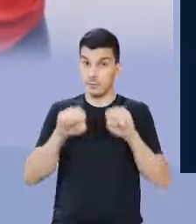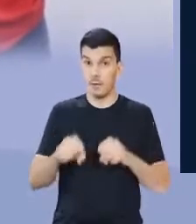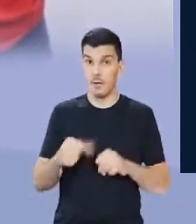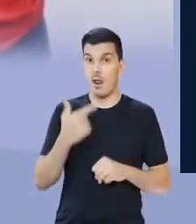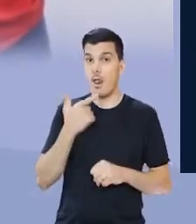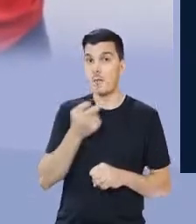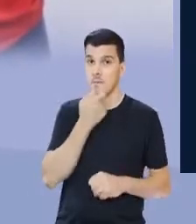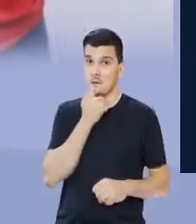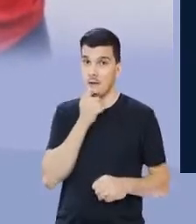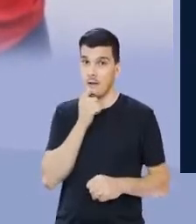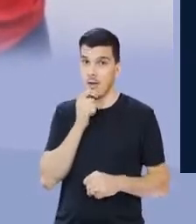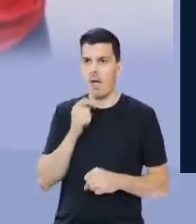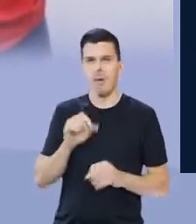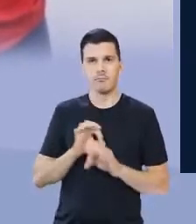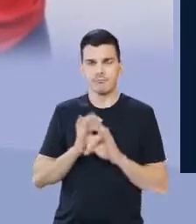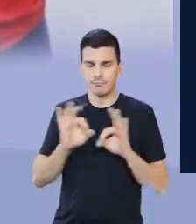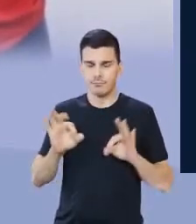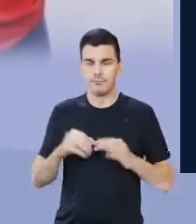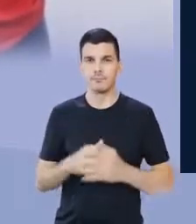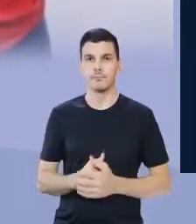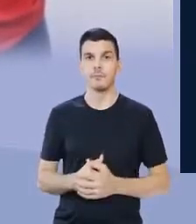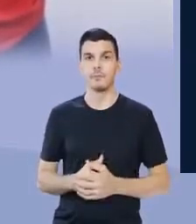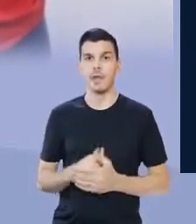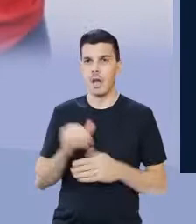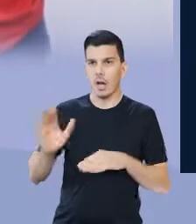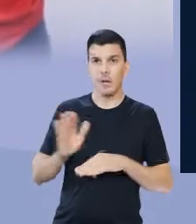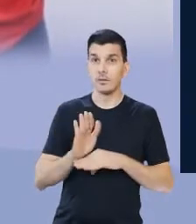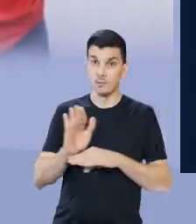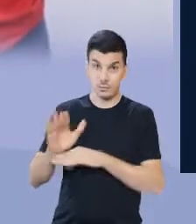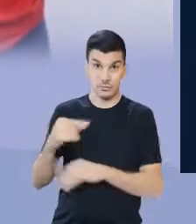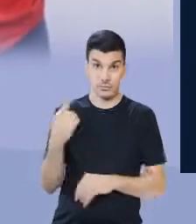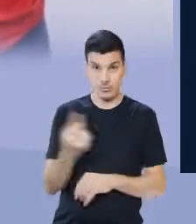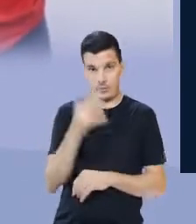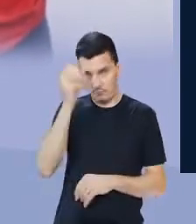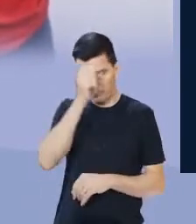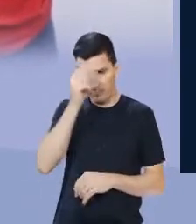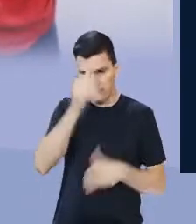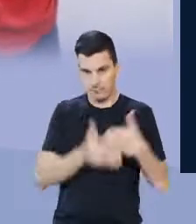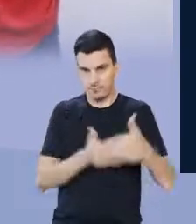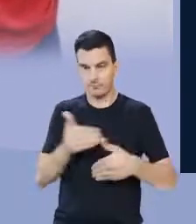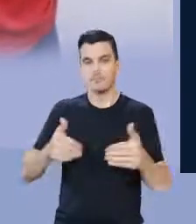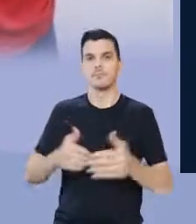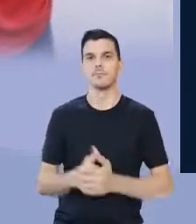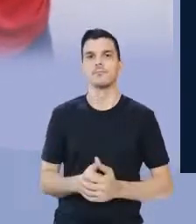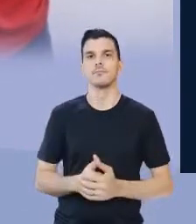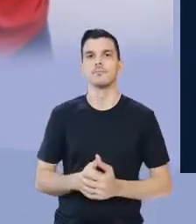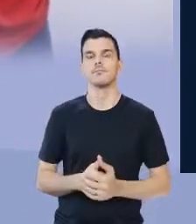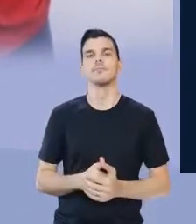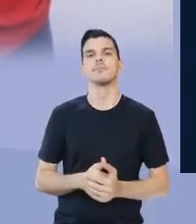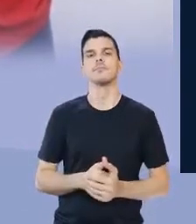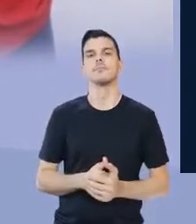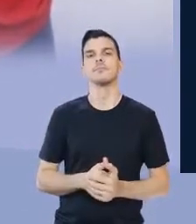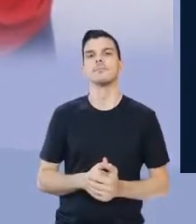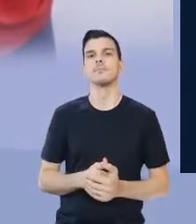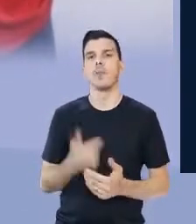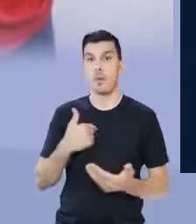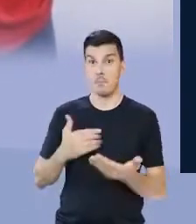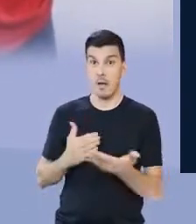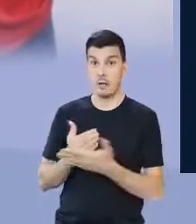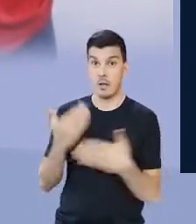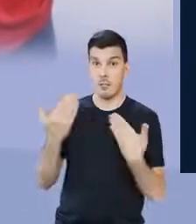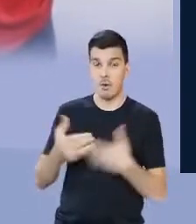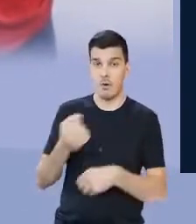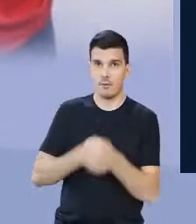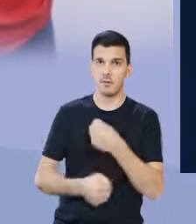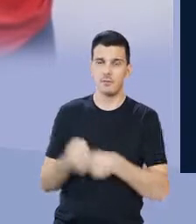língua inglesa ele é muito eficiente nesse sentido. Ele ajuda muito nós que estamos aprendendo. I passed my exam last year. Eu passei na minha prova